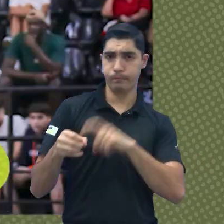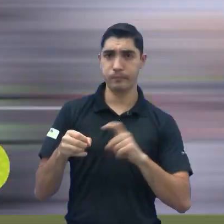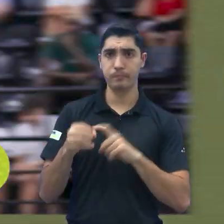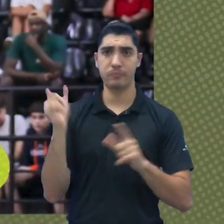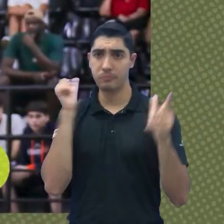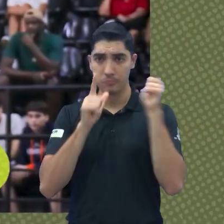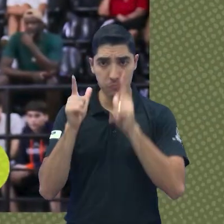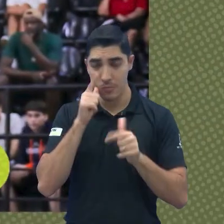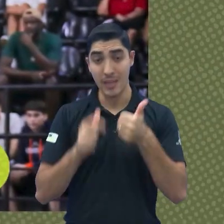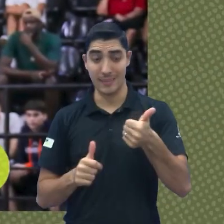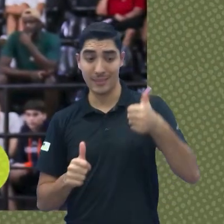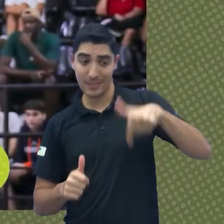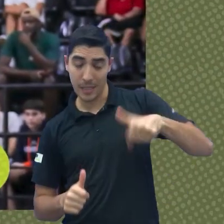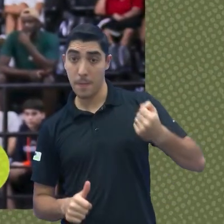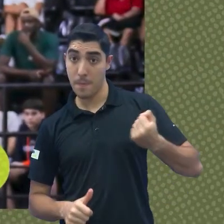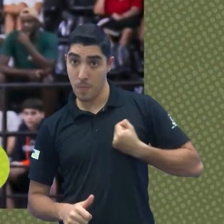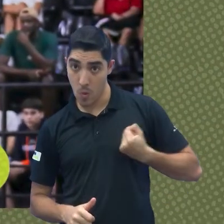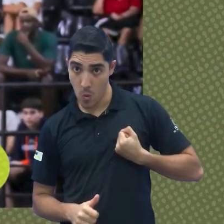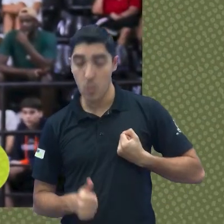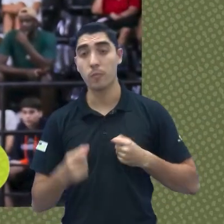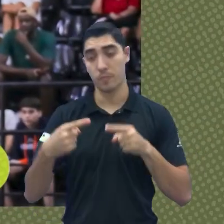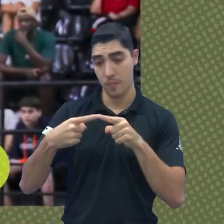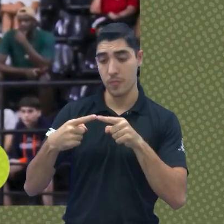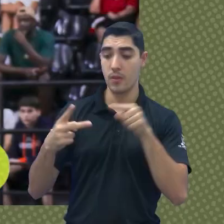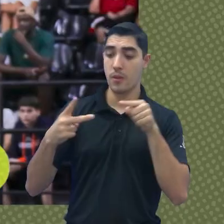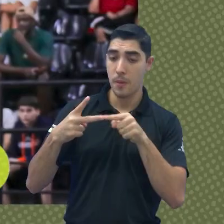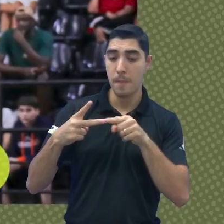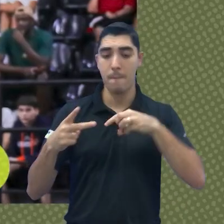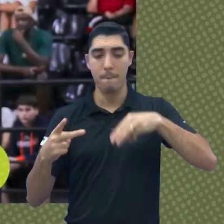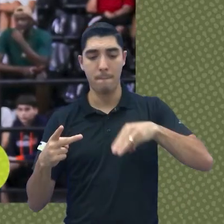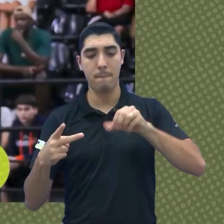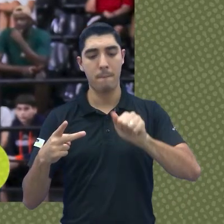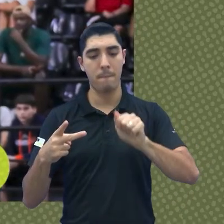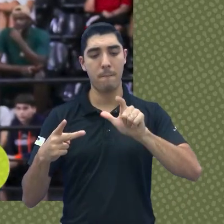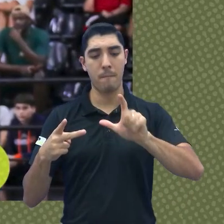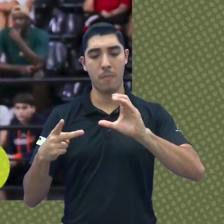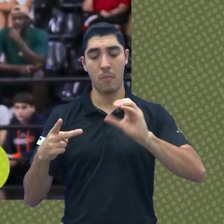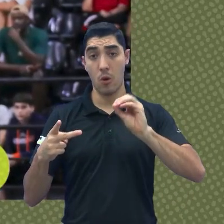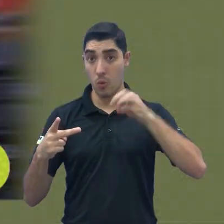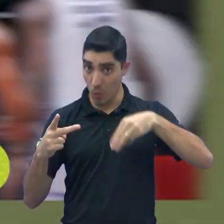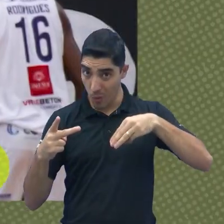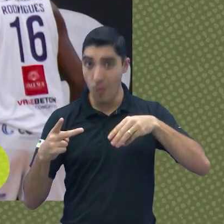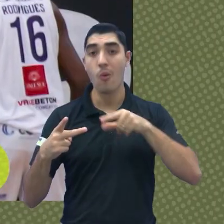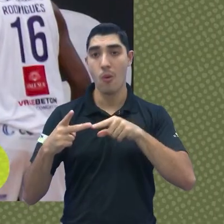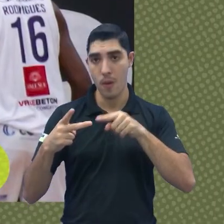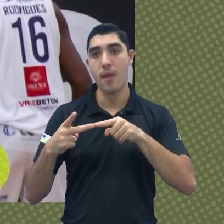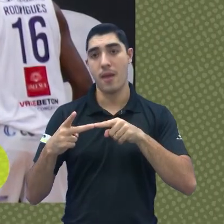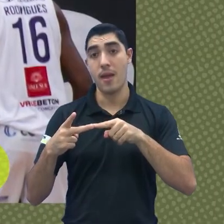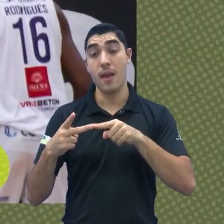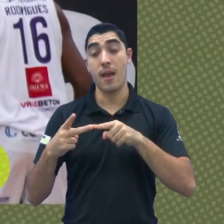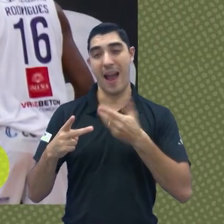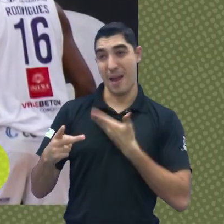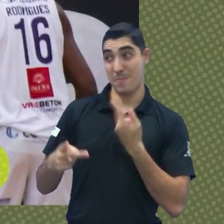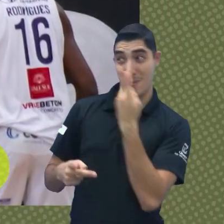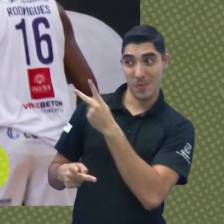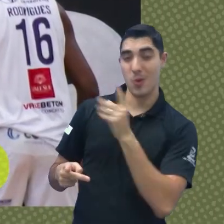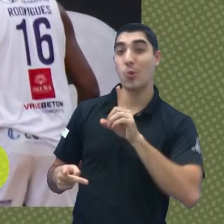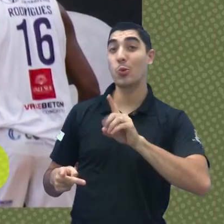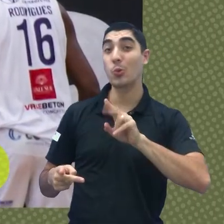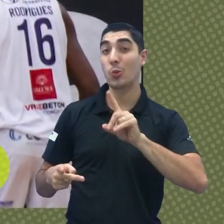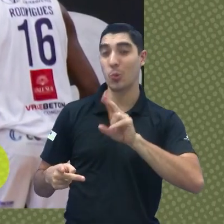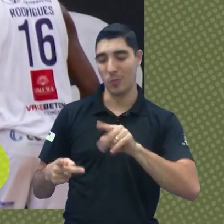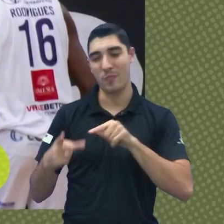17 pontos, 2 rebotes e 2 assistências. E o Malcolm Miller, 13 pontos. Malcolm Miller, que é amigo do Dudu. 13 pontos, 6 rebotes e